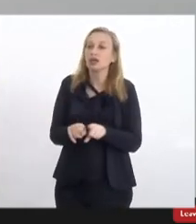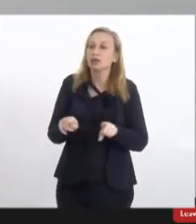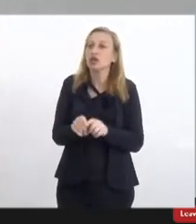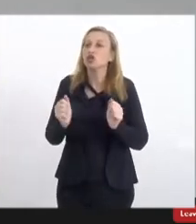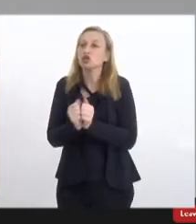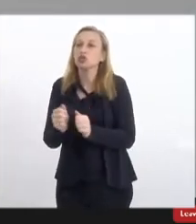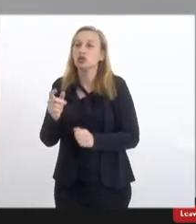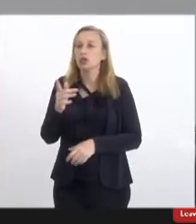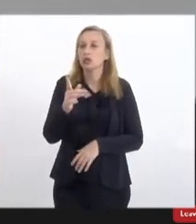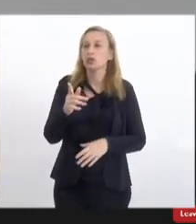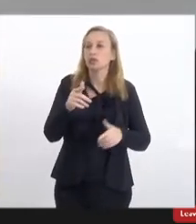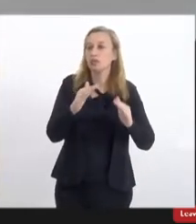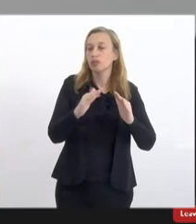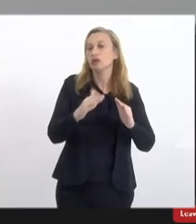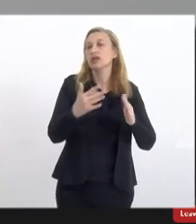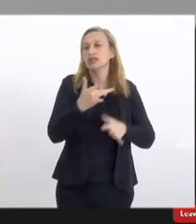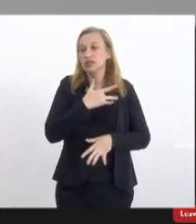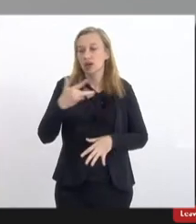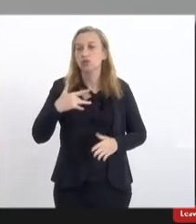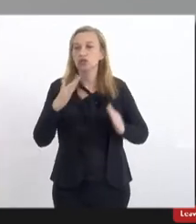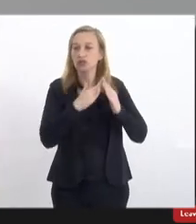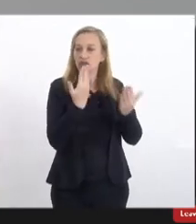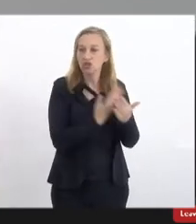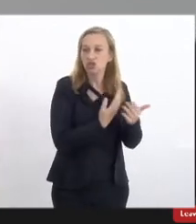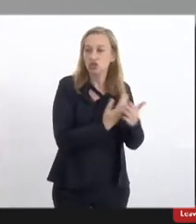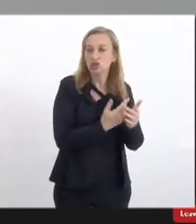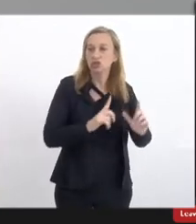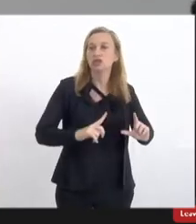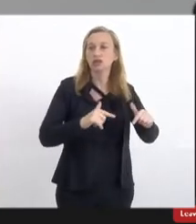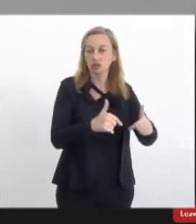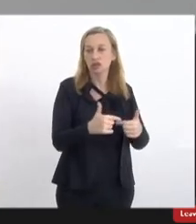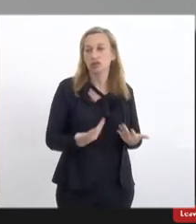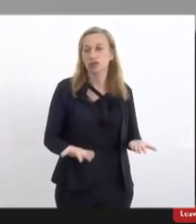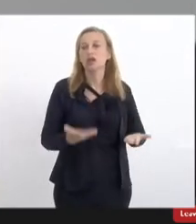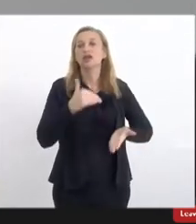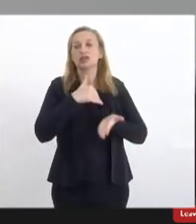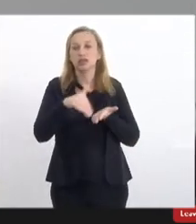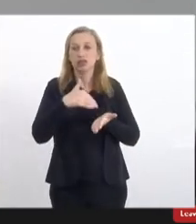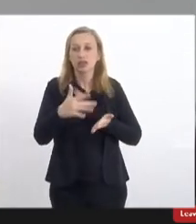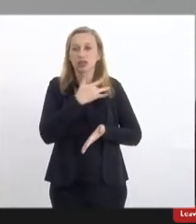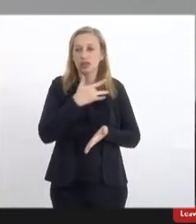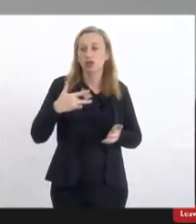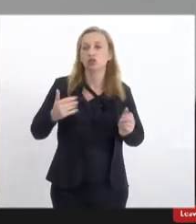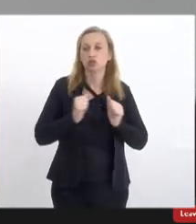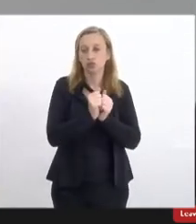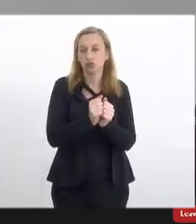Programa Saúde nas Escolas, mais uma vez atuando de forma intersetorial, né, com a Secretaria de Saúde.